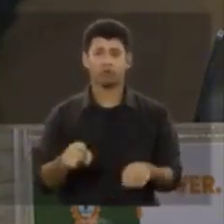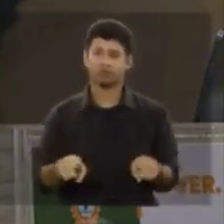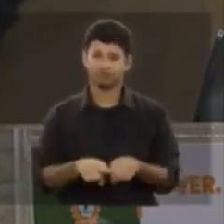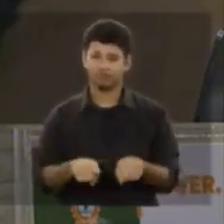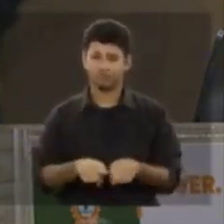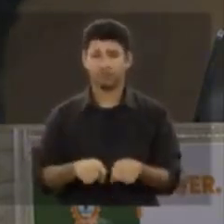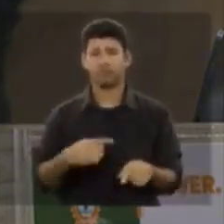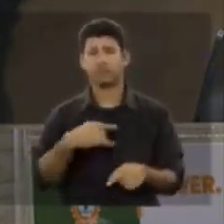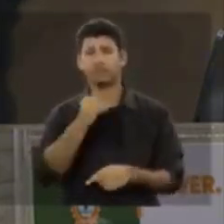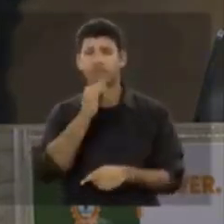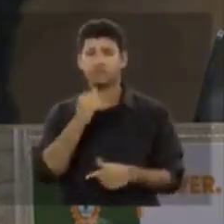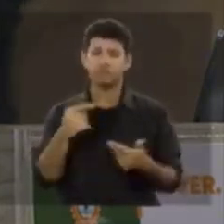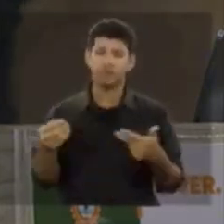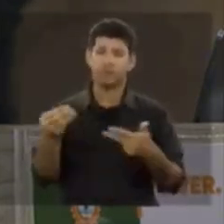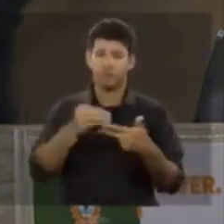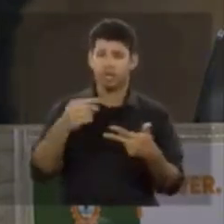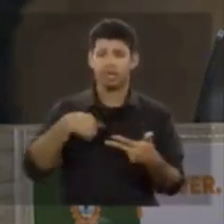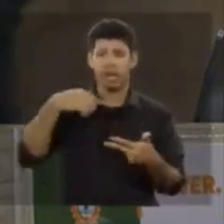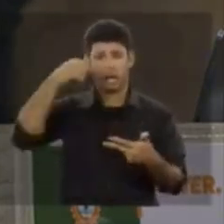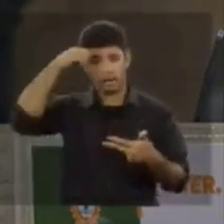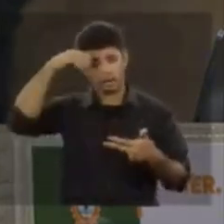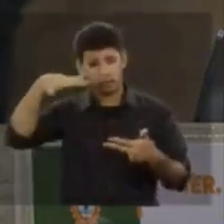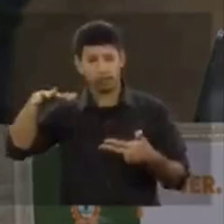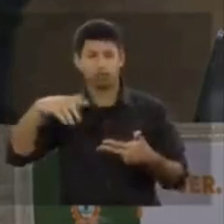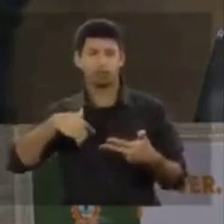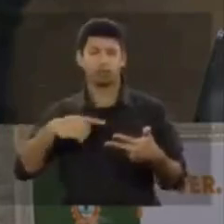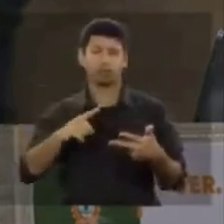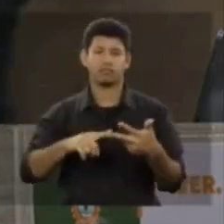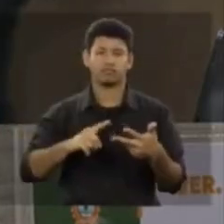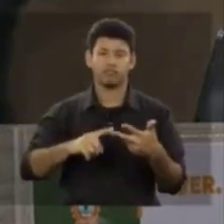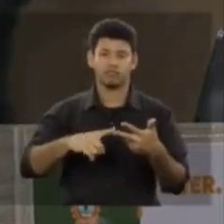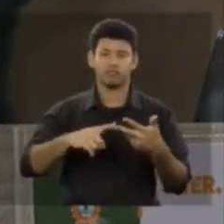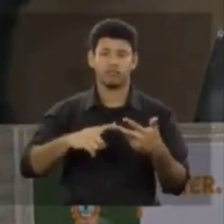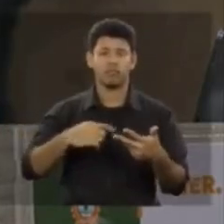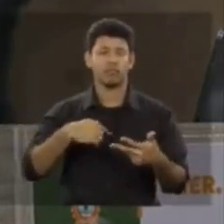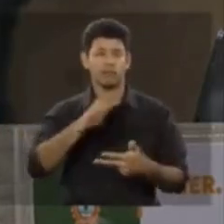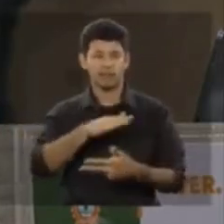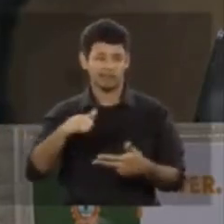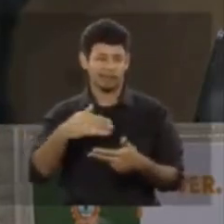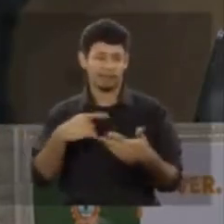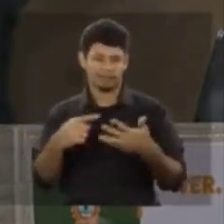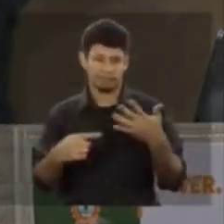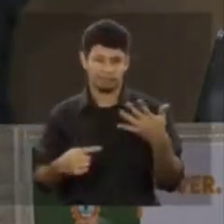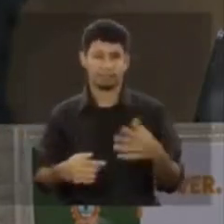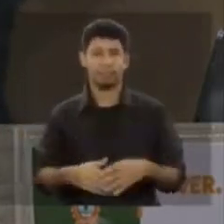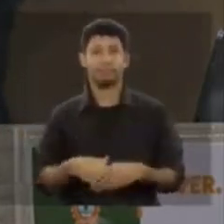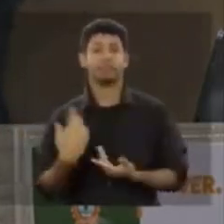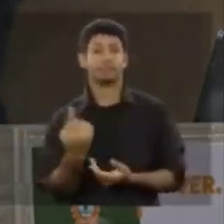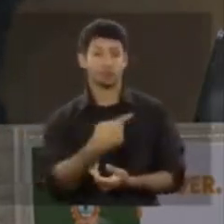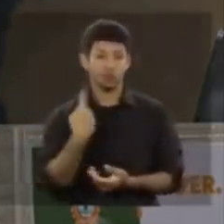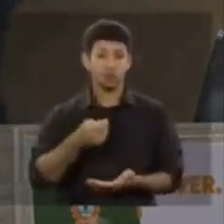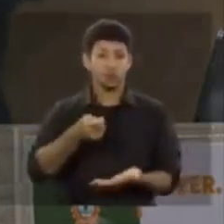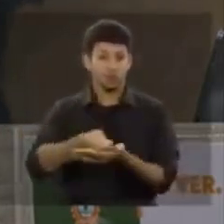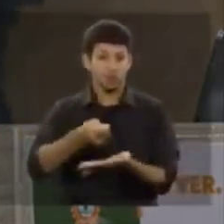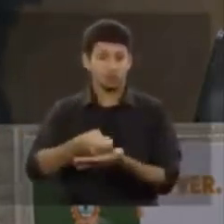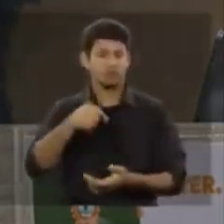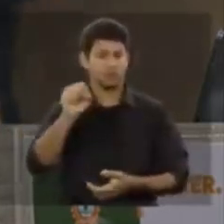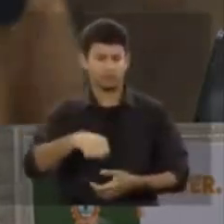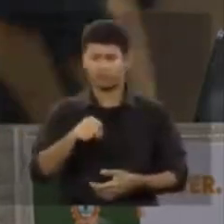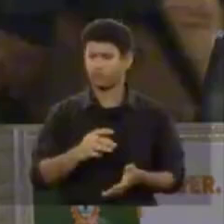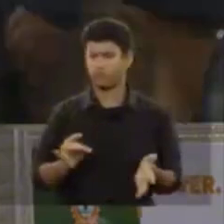os autistas e a questão é nós devemos cobrar sim com